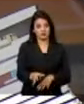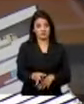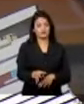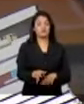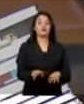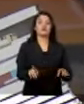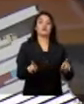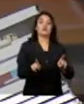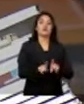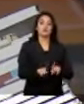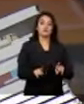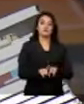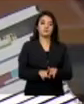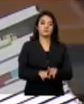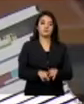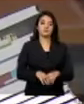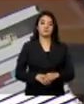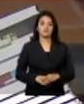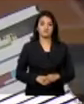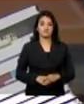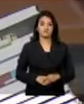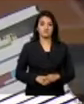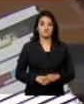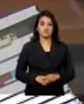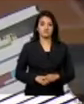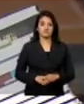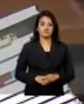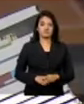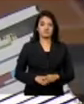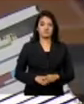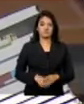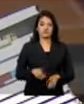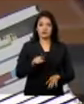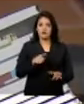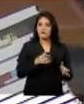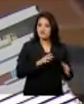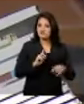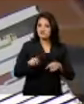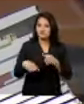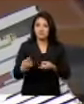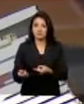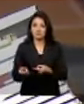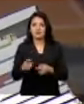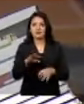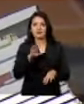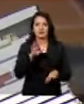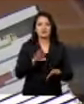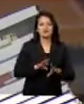sucessivamente, e não alternativamente, porque não nos cabe escolher,